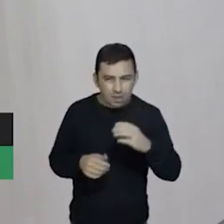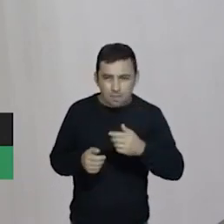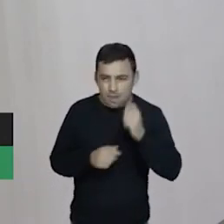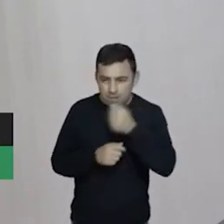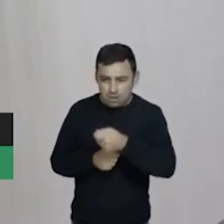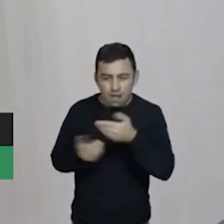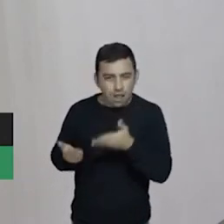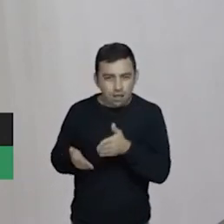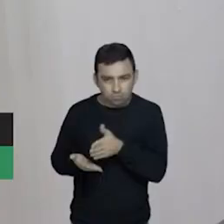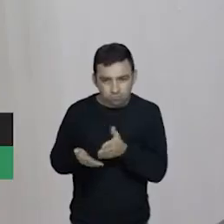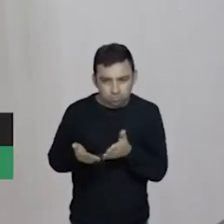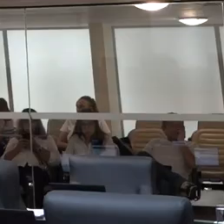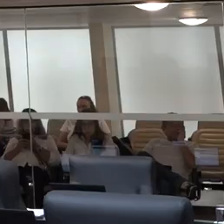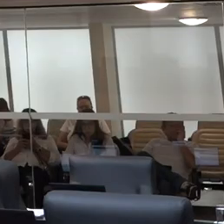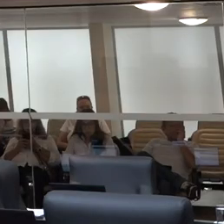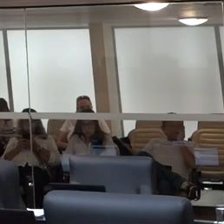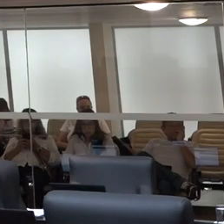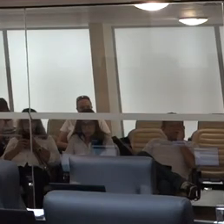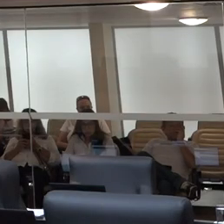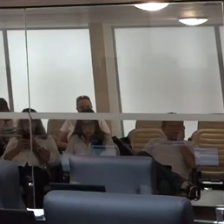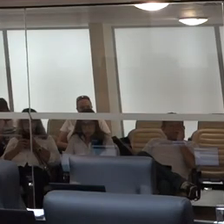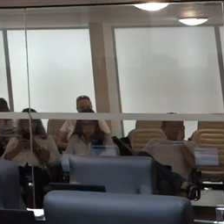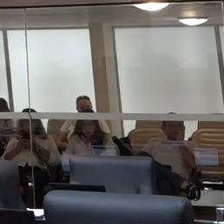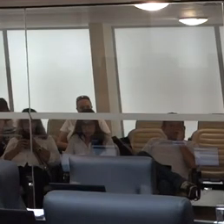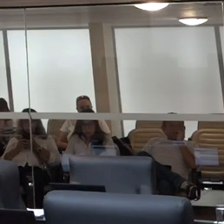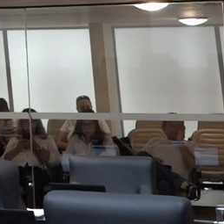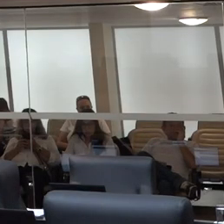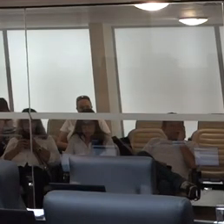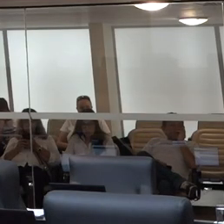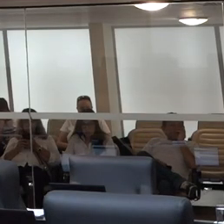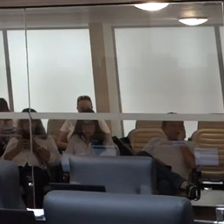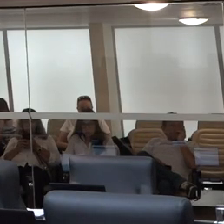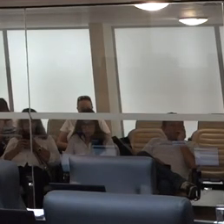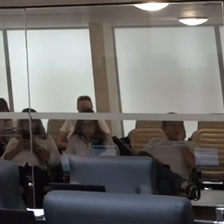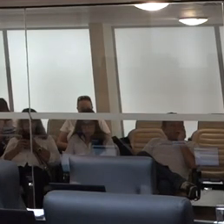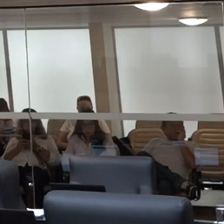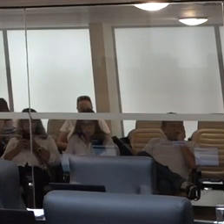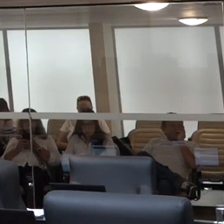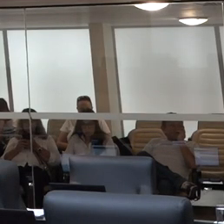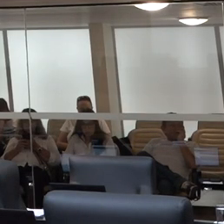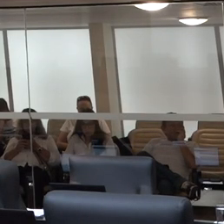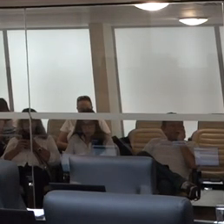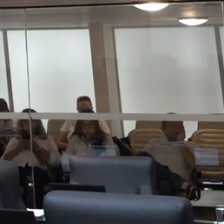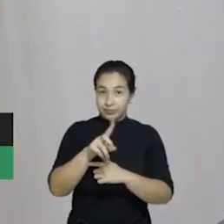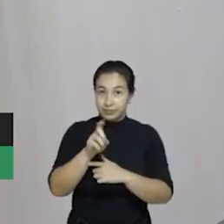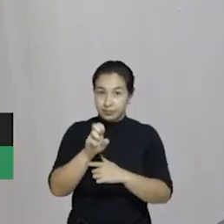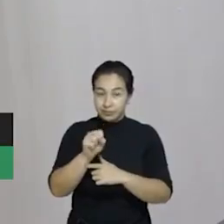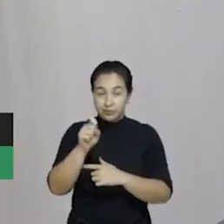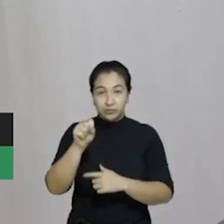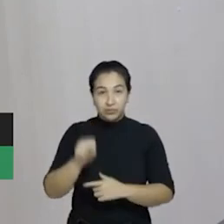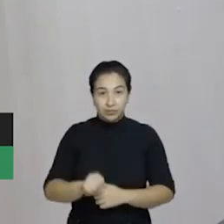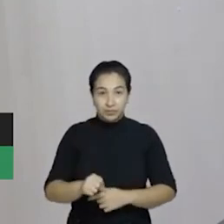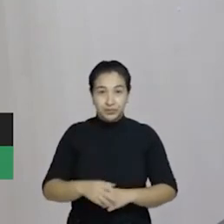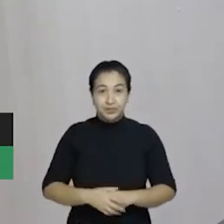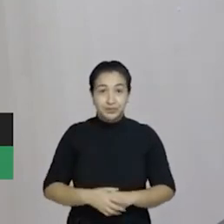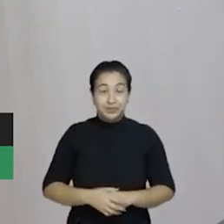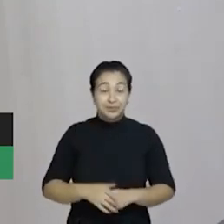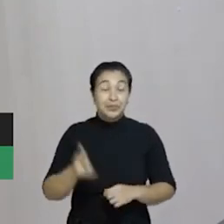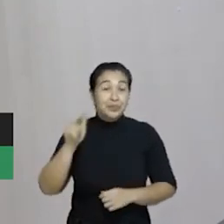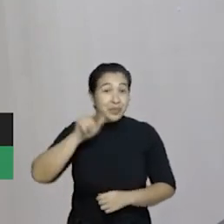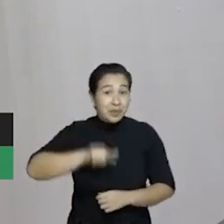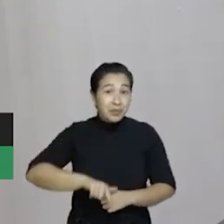litoral gaúcho é uma afronta a constituição e na sequência como se não fosse por uma portaria